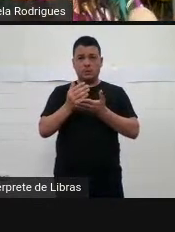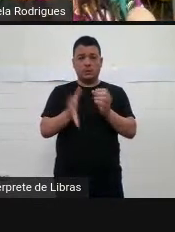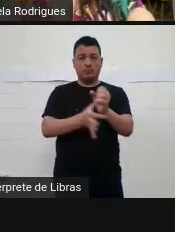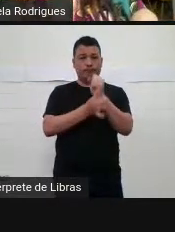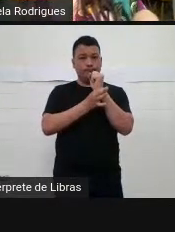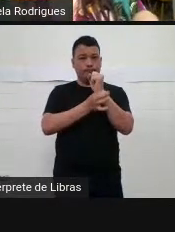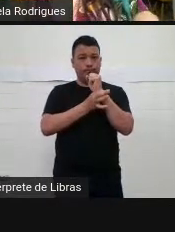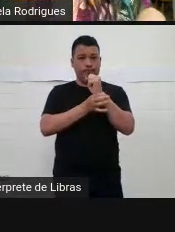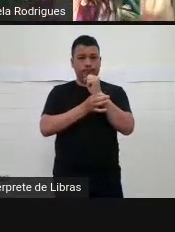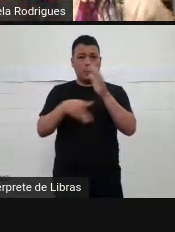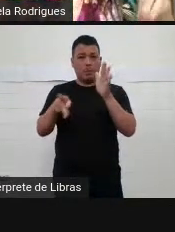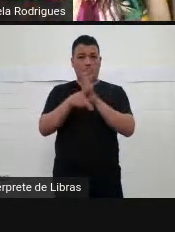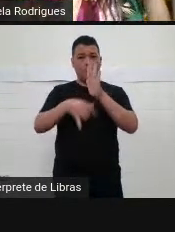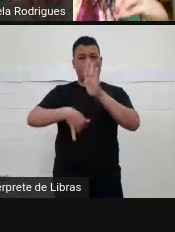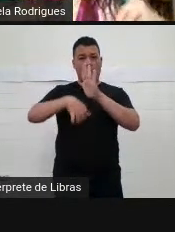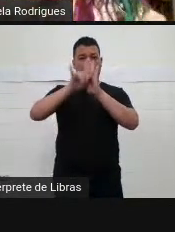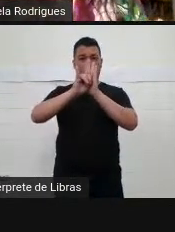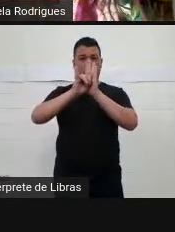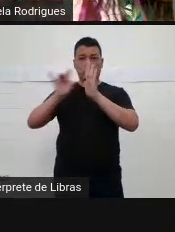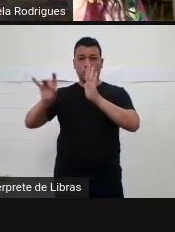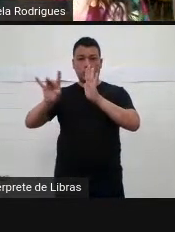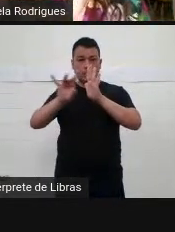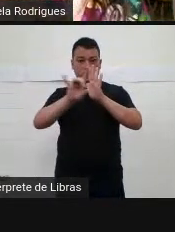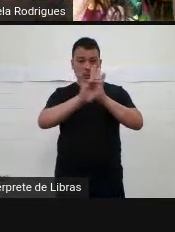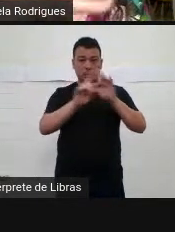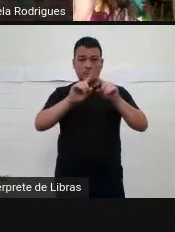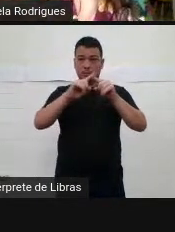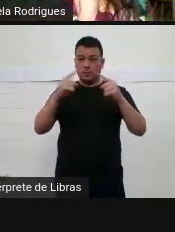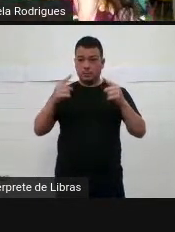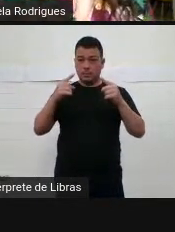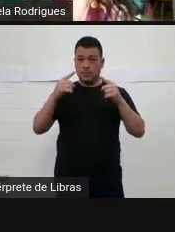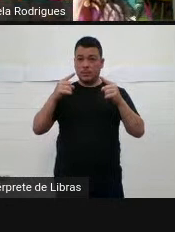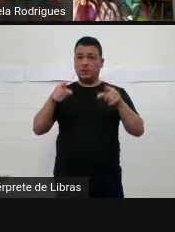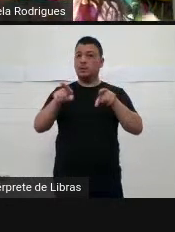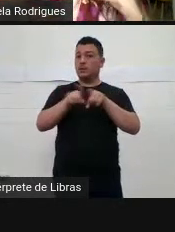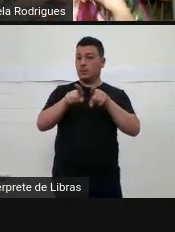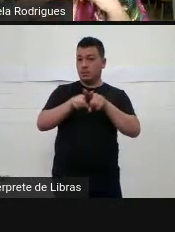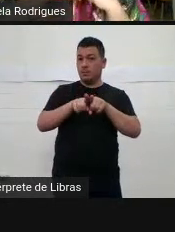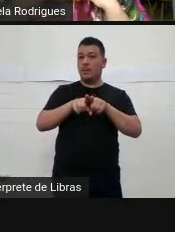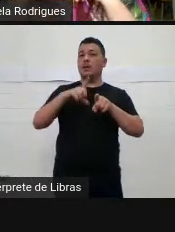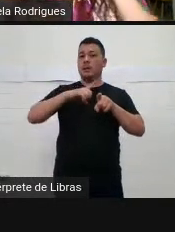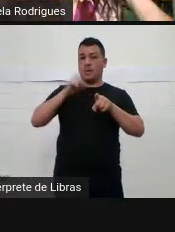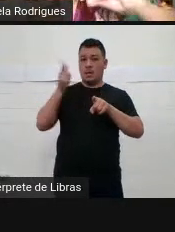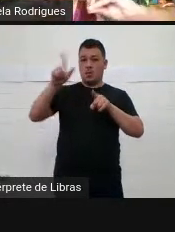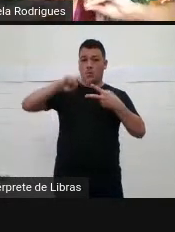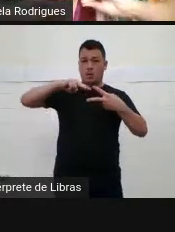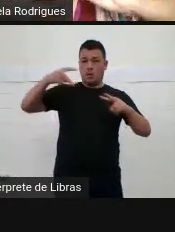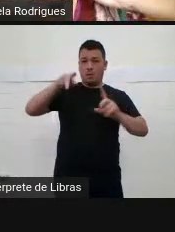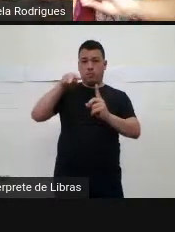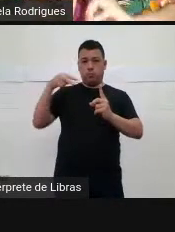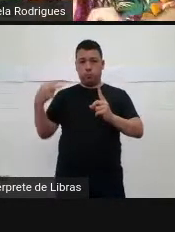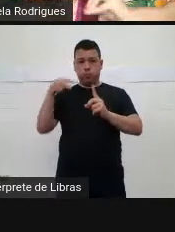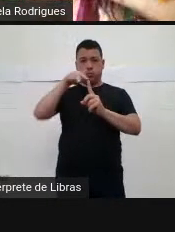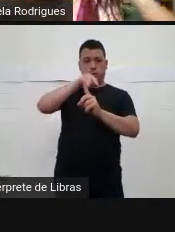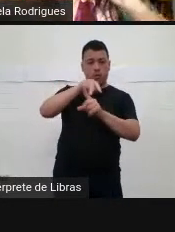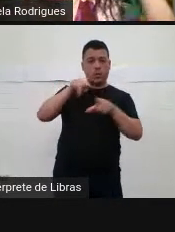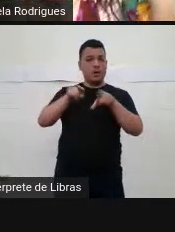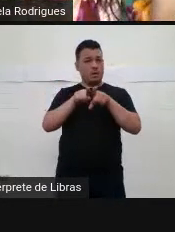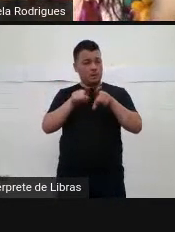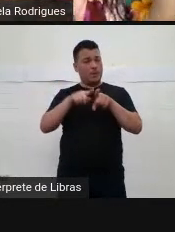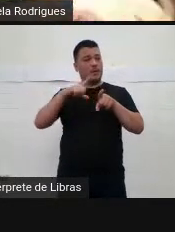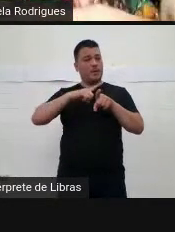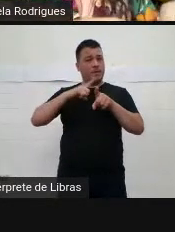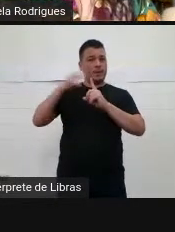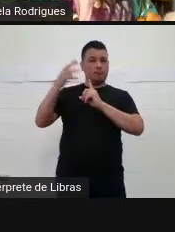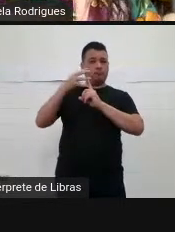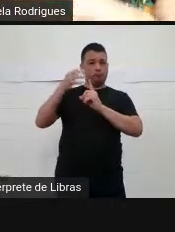da identidade, mas que, para além dessa dimensão biológica, ele vai receber